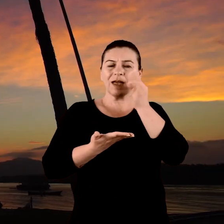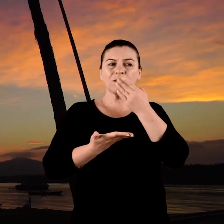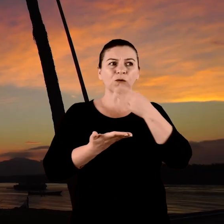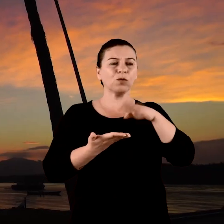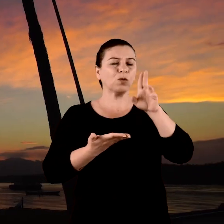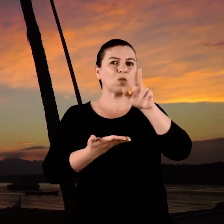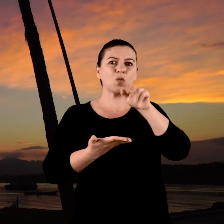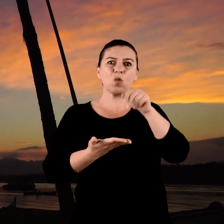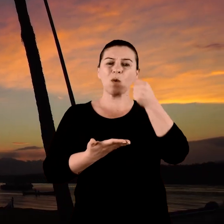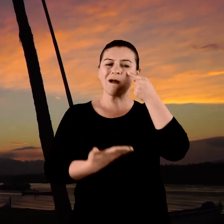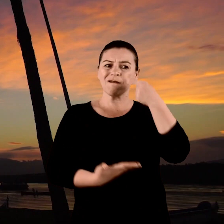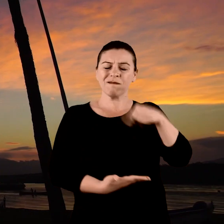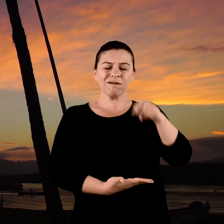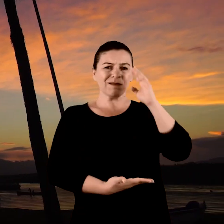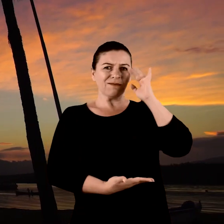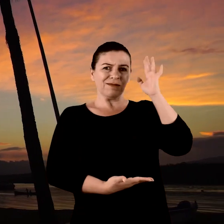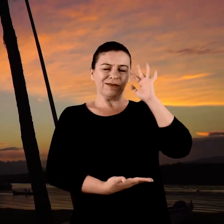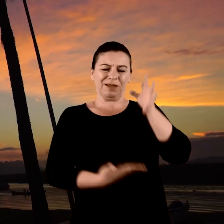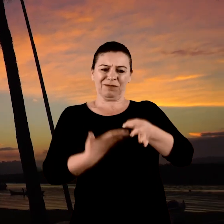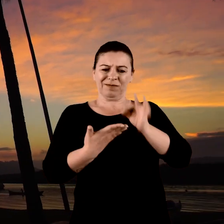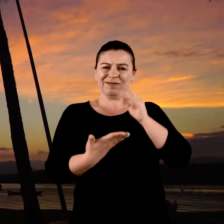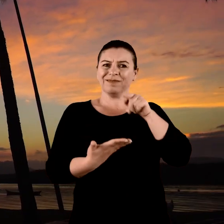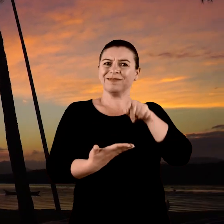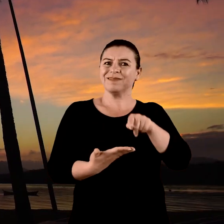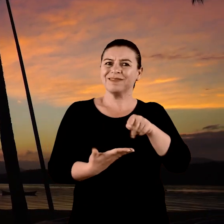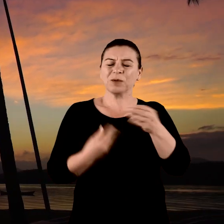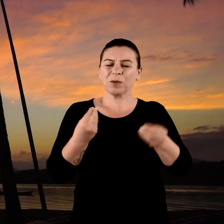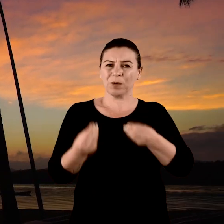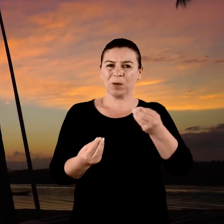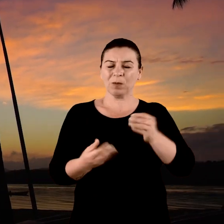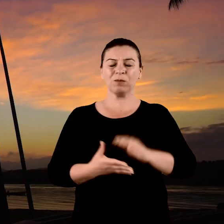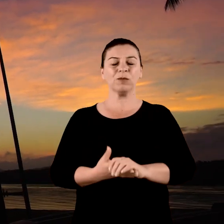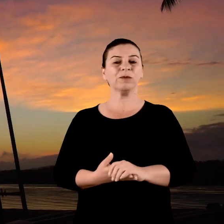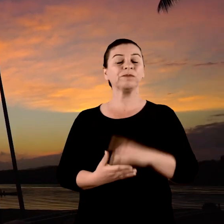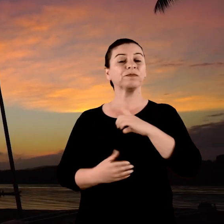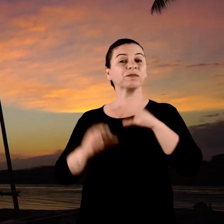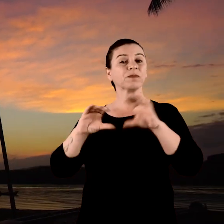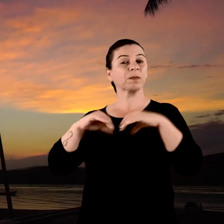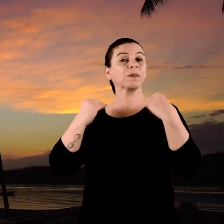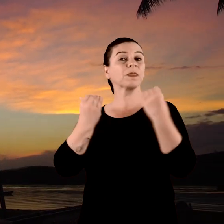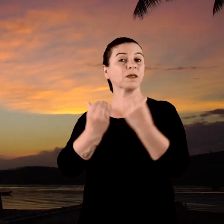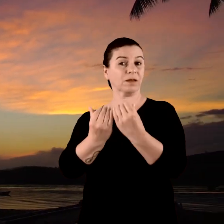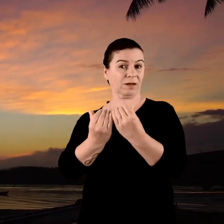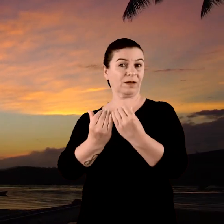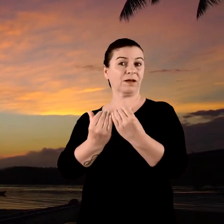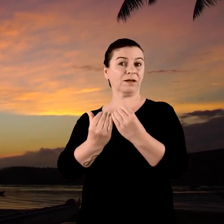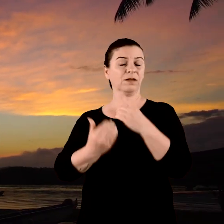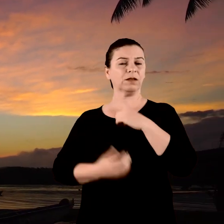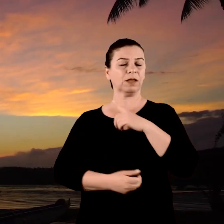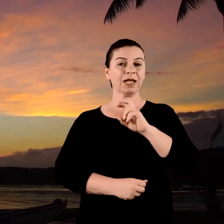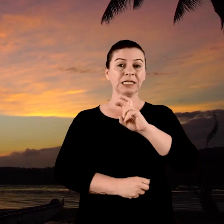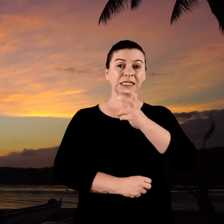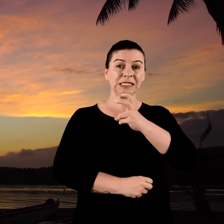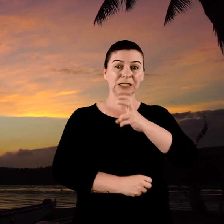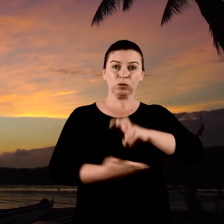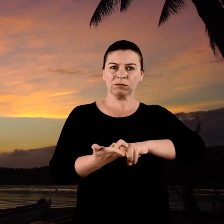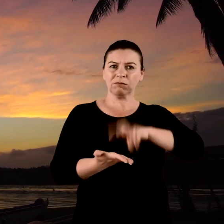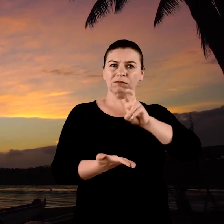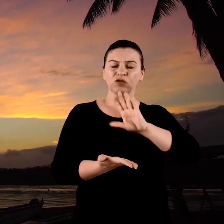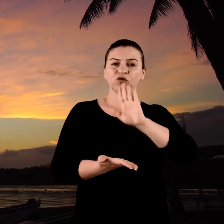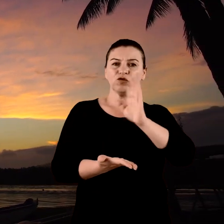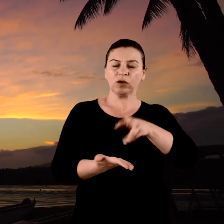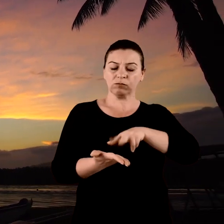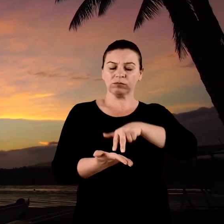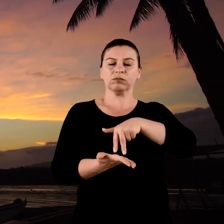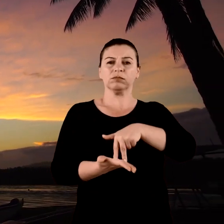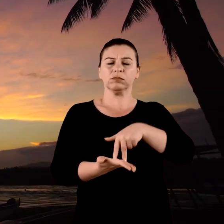que, juro, nunca na minha vida imaginei que alguém poderia comer aquilo no café da manhã. Eu estava numa comunidade que o senhor, 5 da manhã, ele